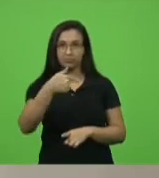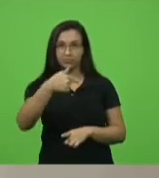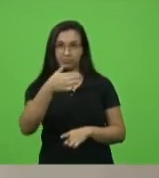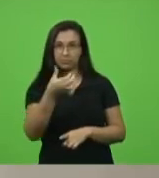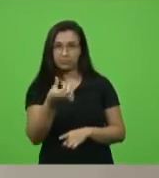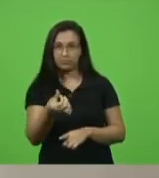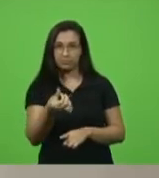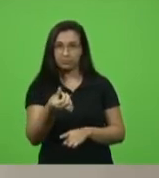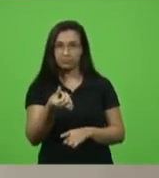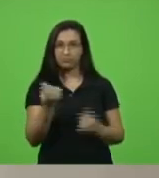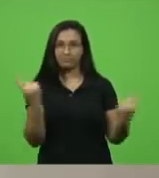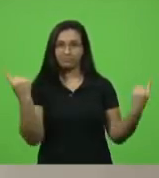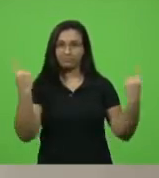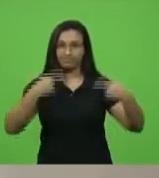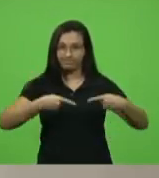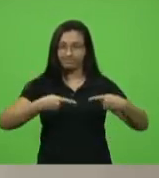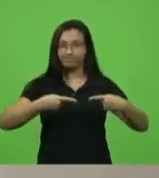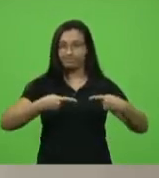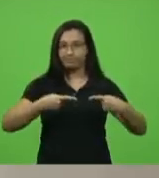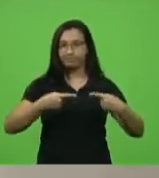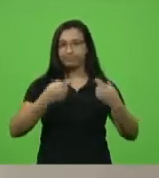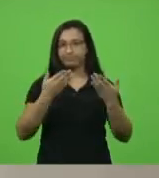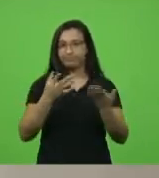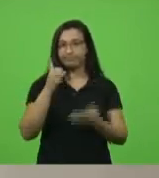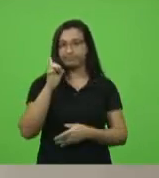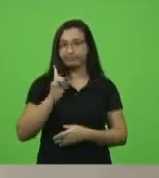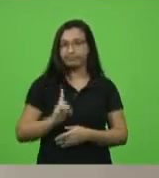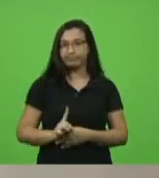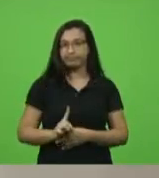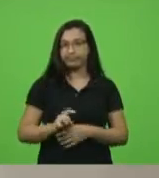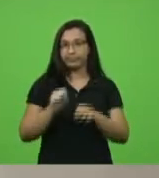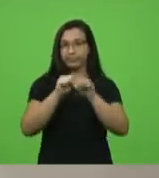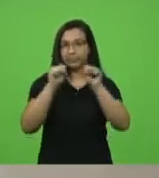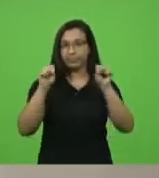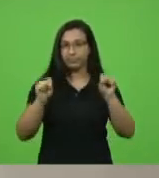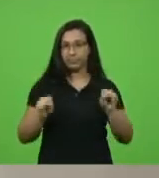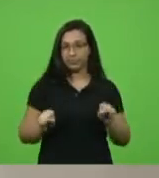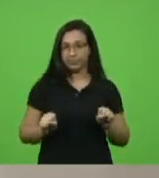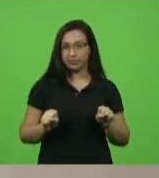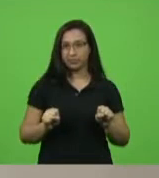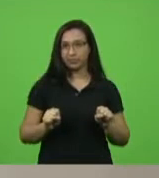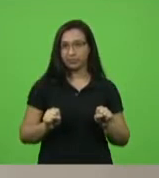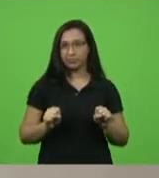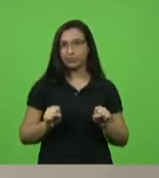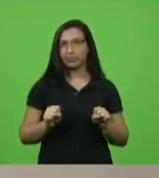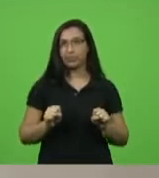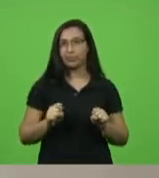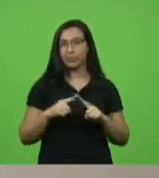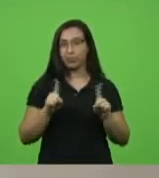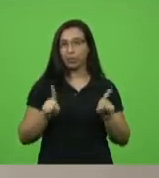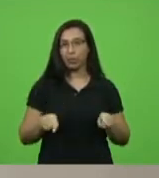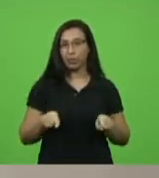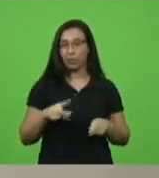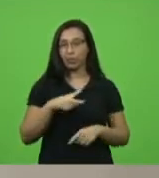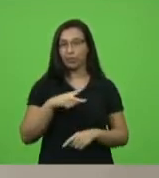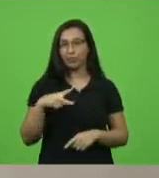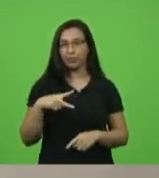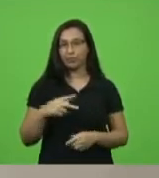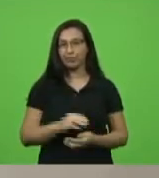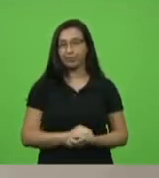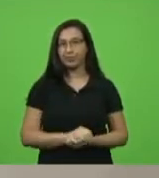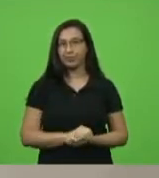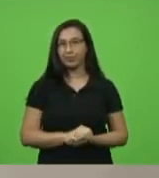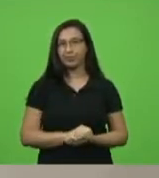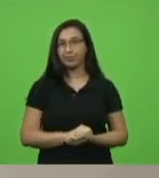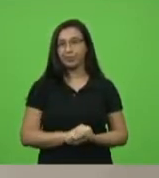frontalmente os direitos aos servidores públicos. Em discussão. Não havendo quem queira discutir, em votação, deputados que